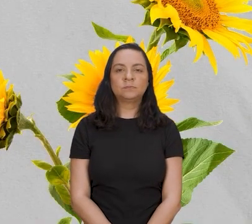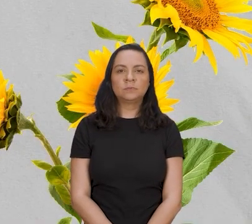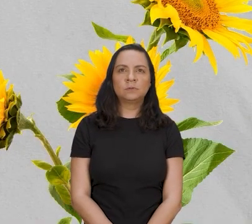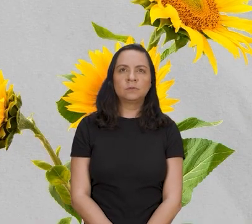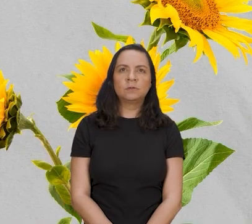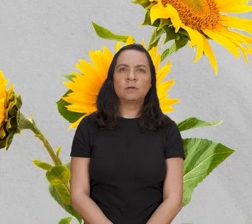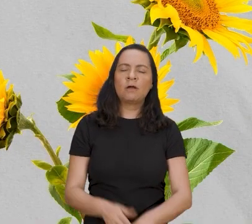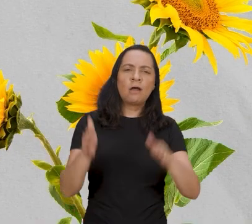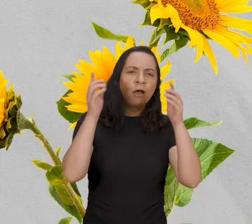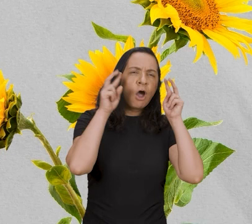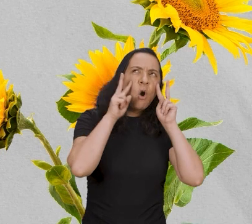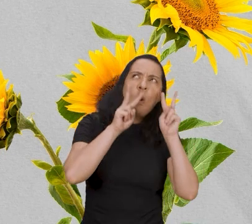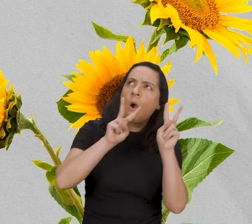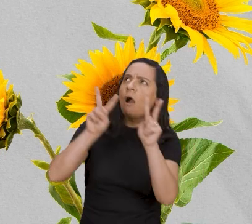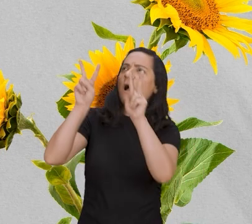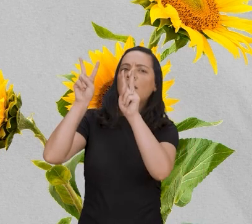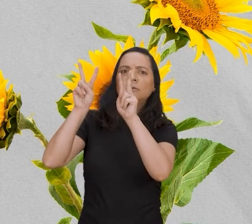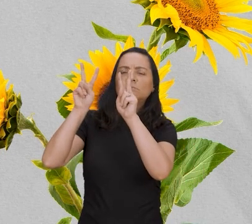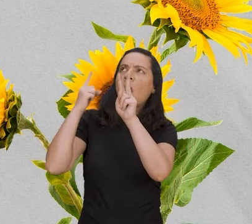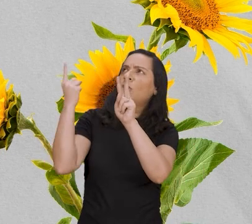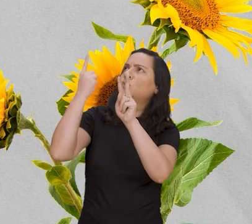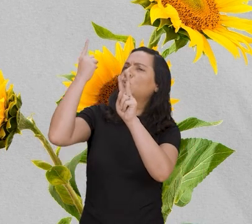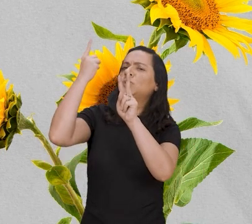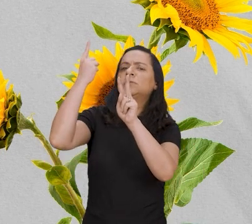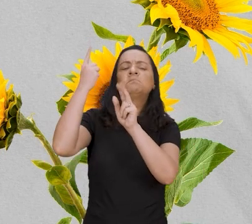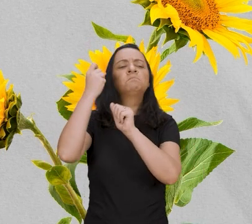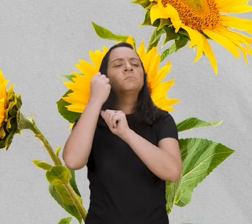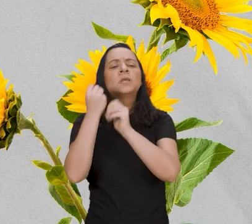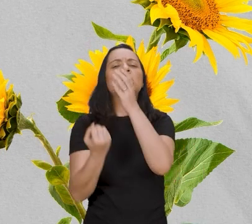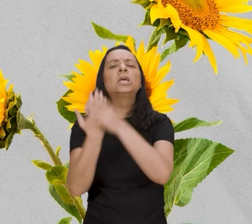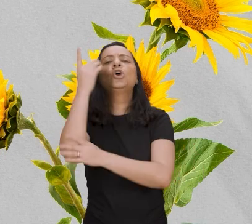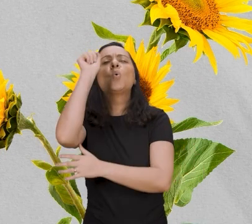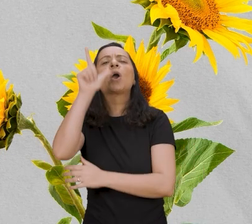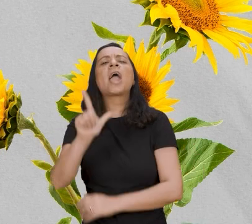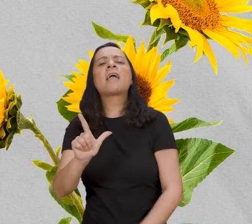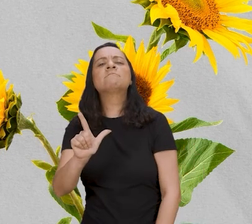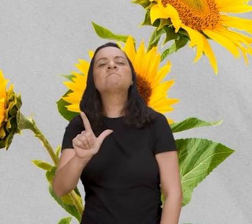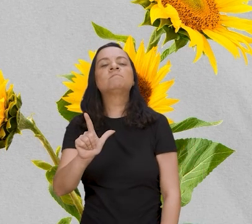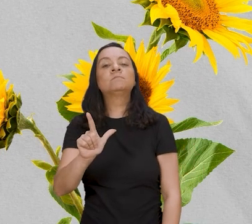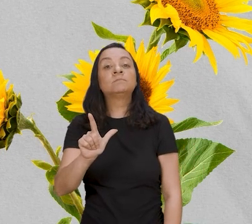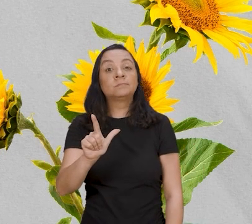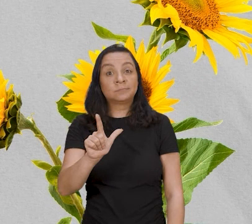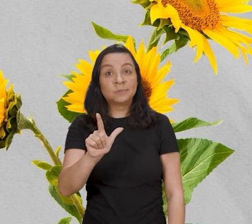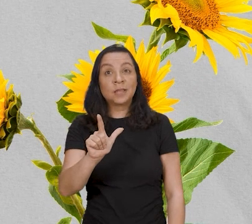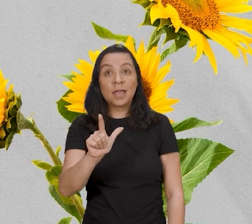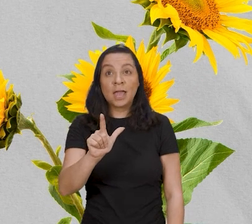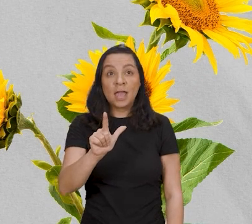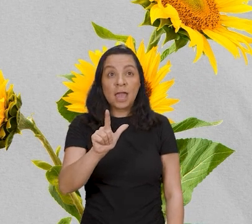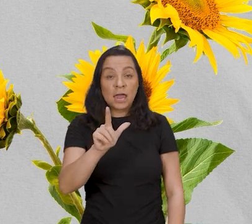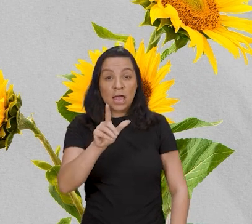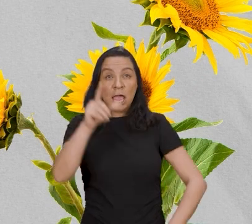e olhem para as alturas. Quem criou tudo isso? Aquele que põe em marcha